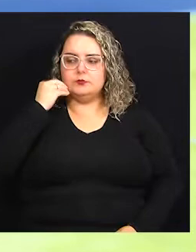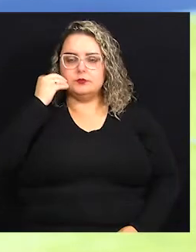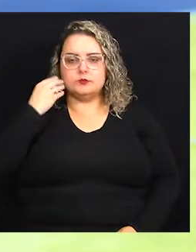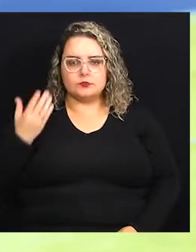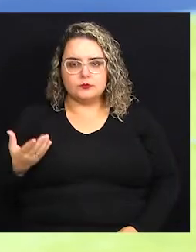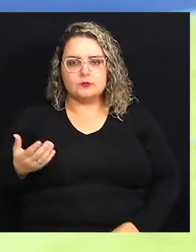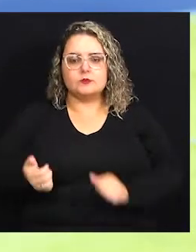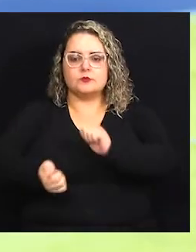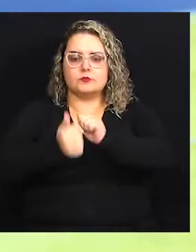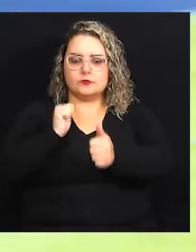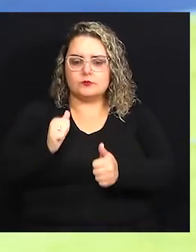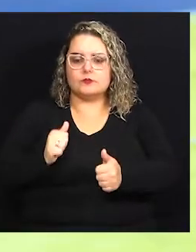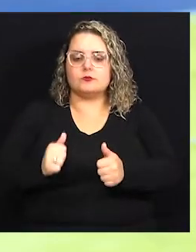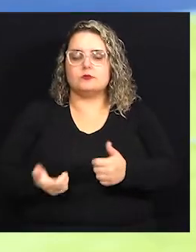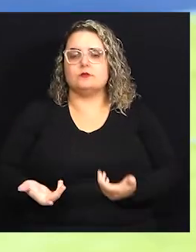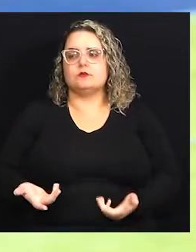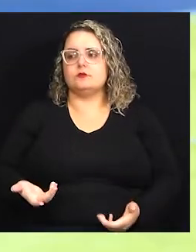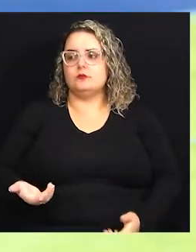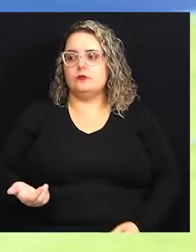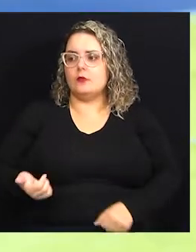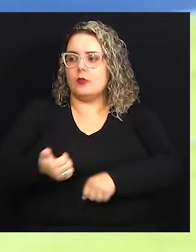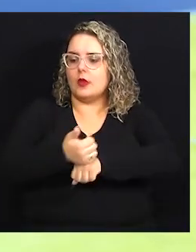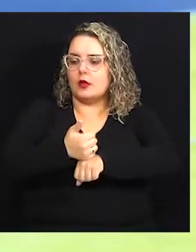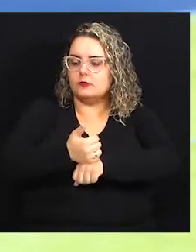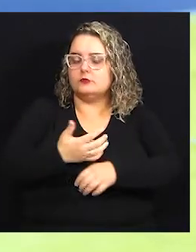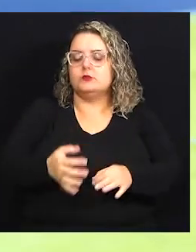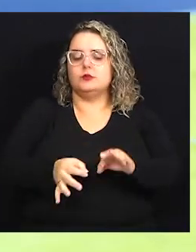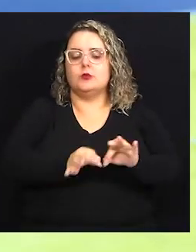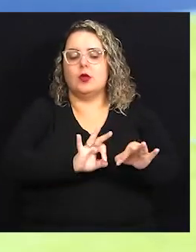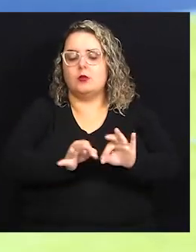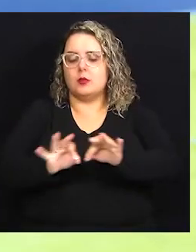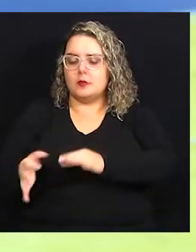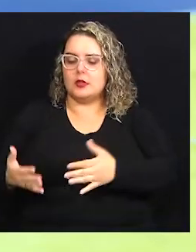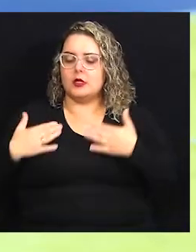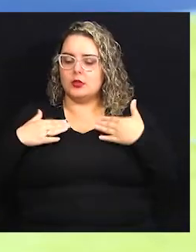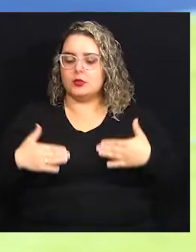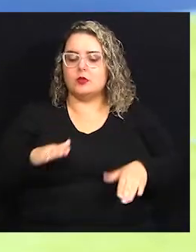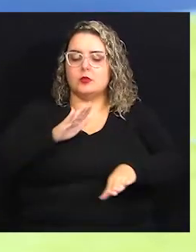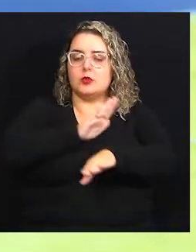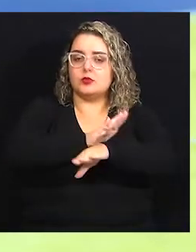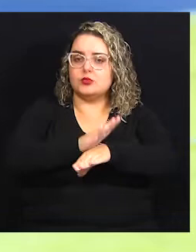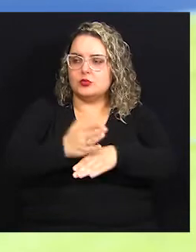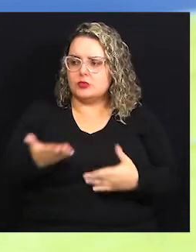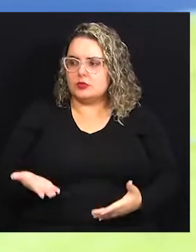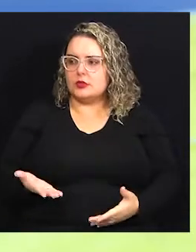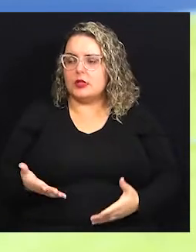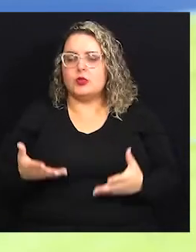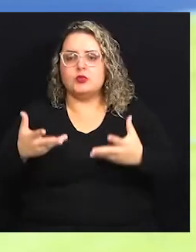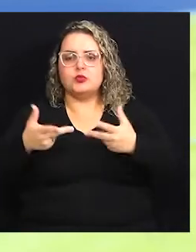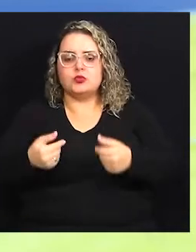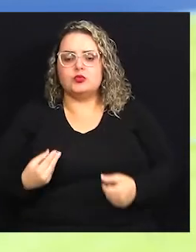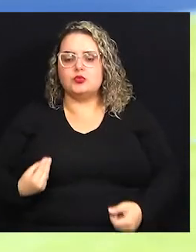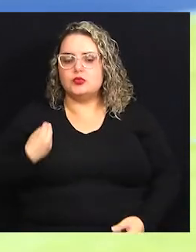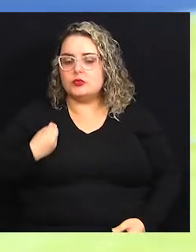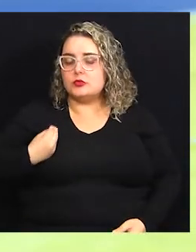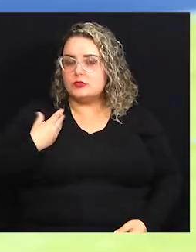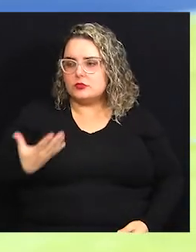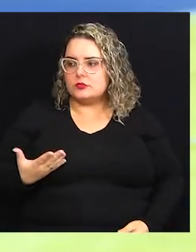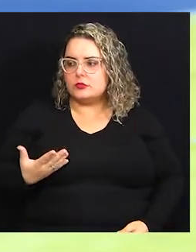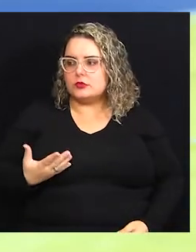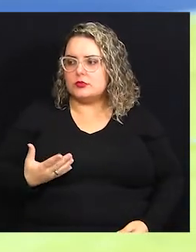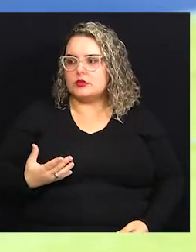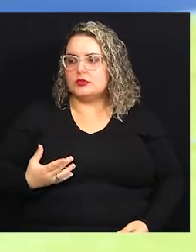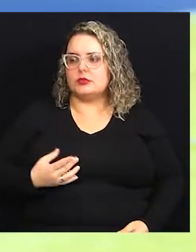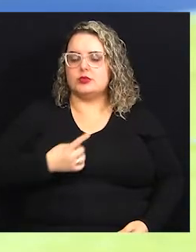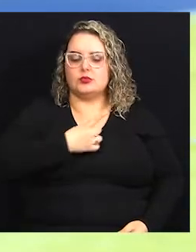como jogador, como atleta, como preparador físico, como auxiliar, aquilo que você vivenciou em meados da